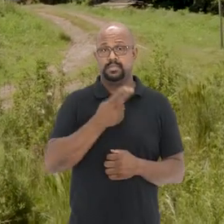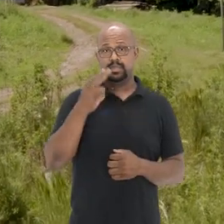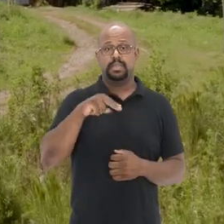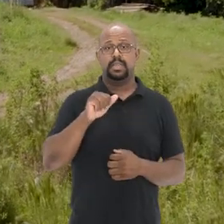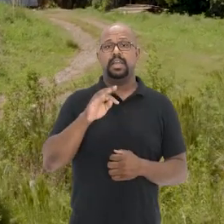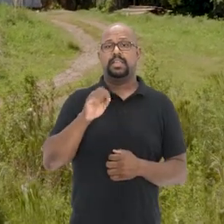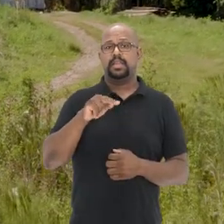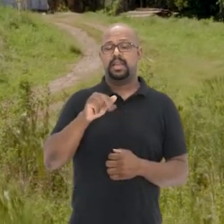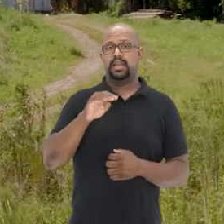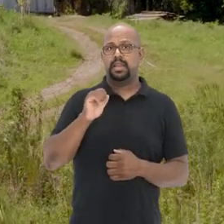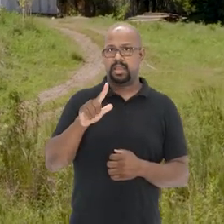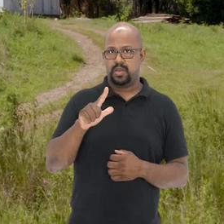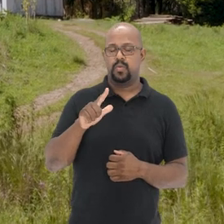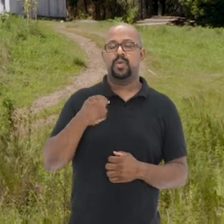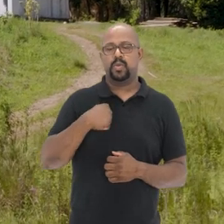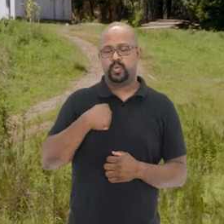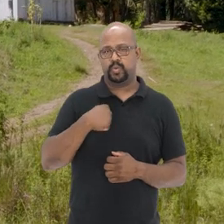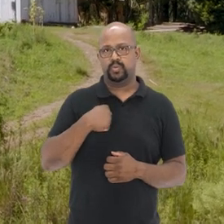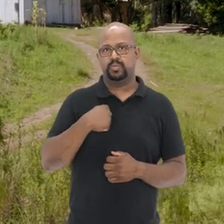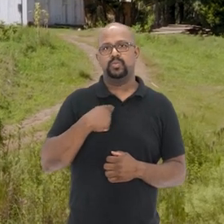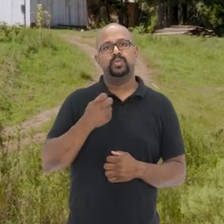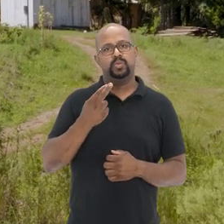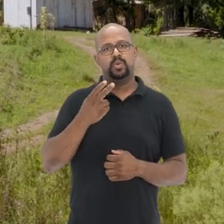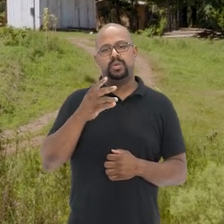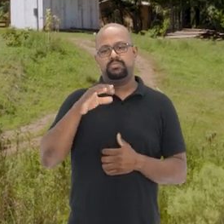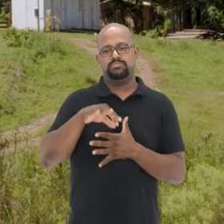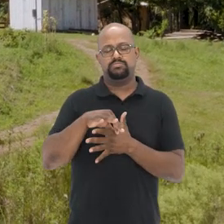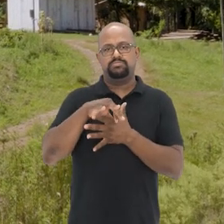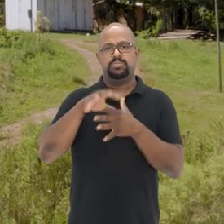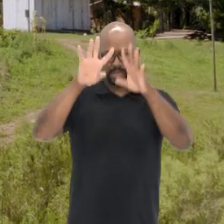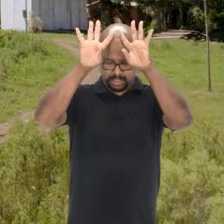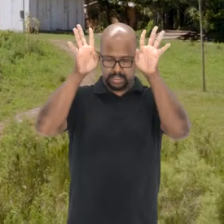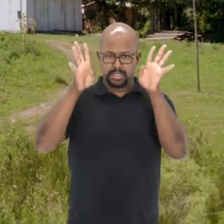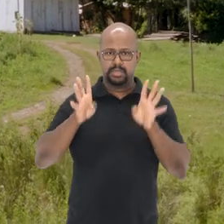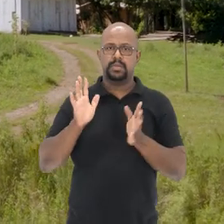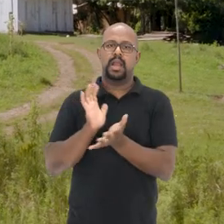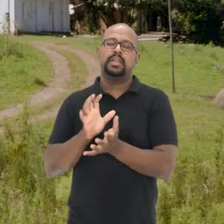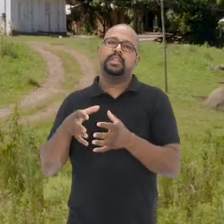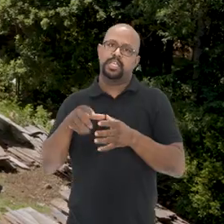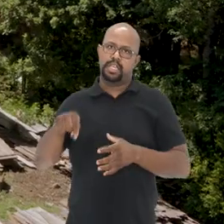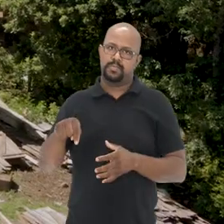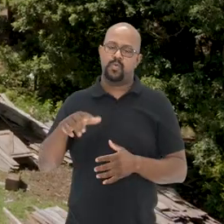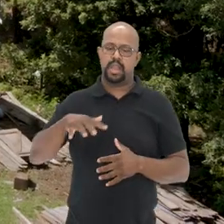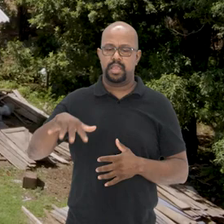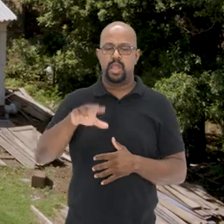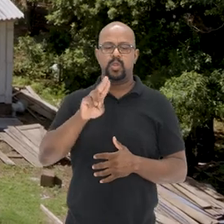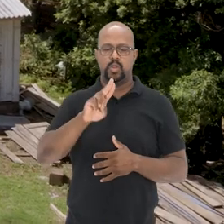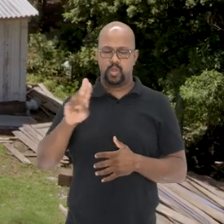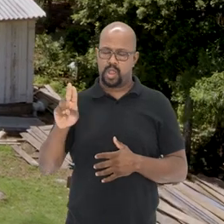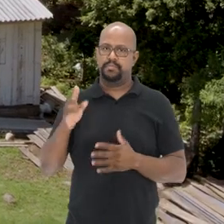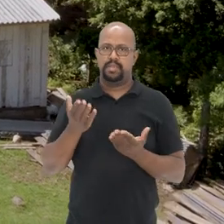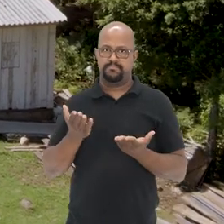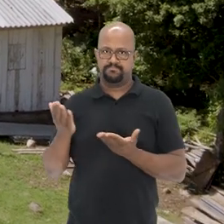Meu nome é Natanael Claudino, eu sou cacique da tribo Caingangue nessa aldeia. O nome